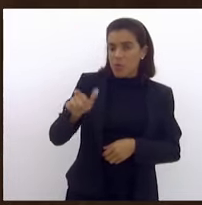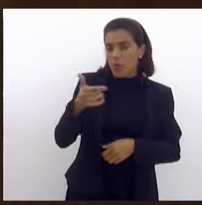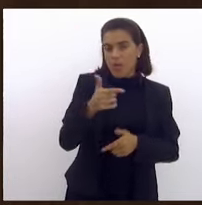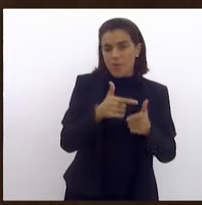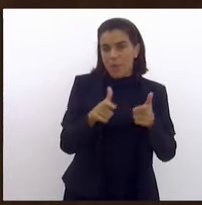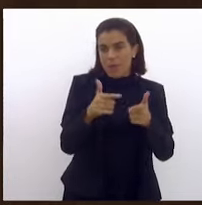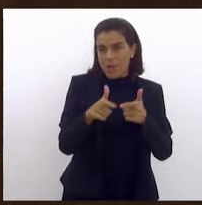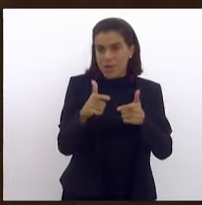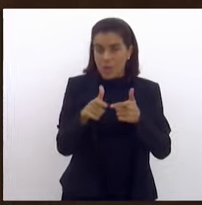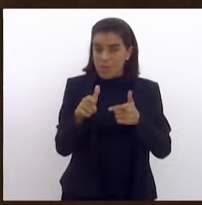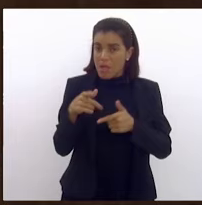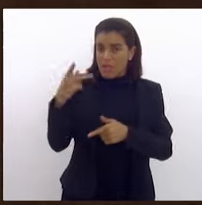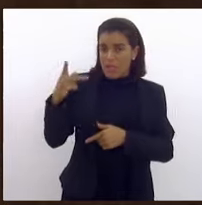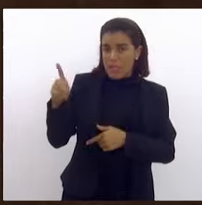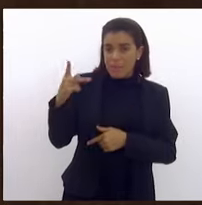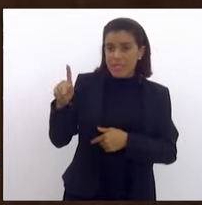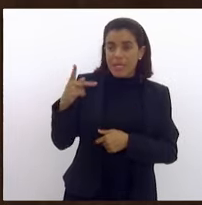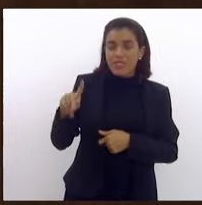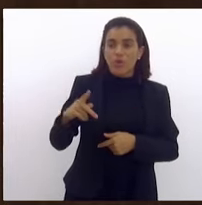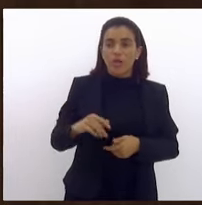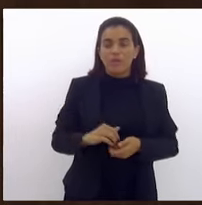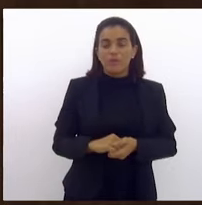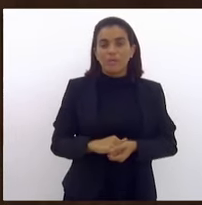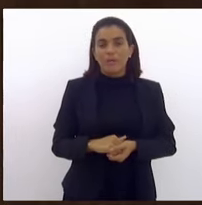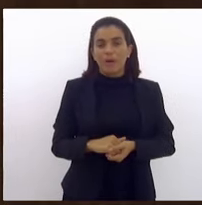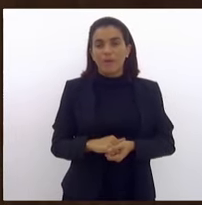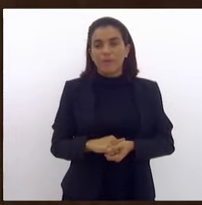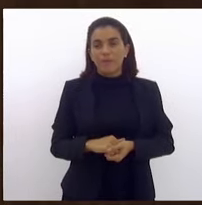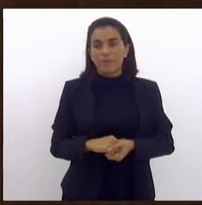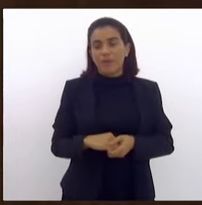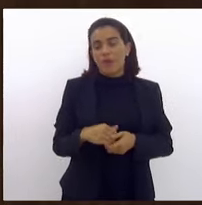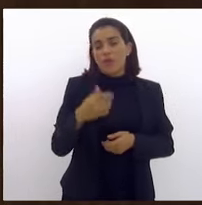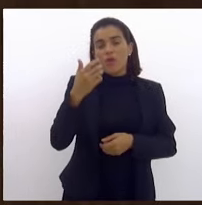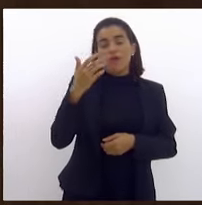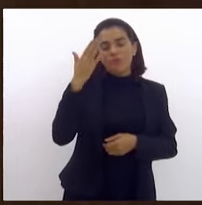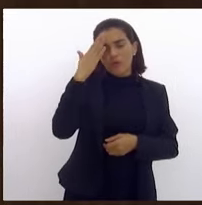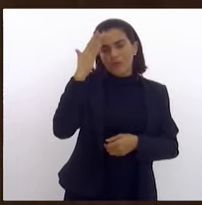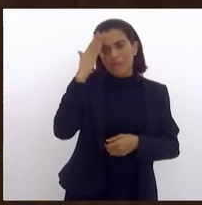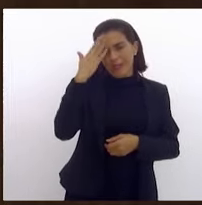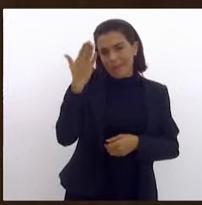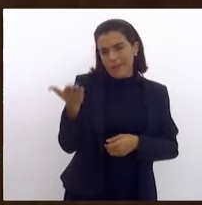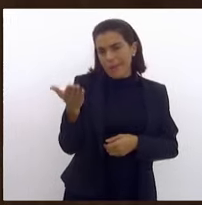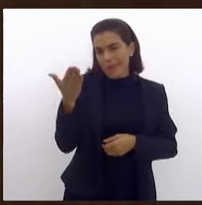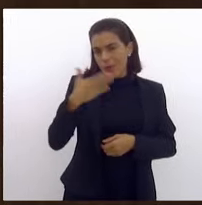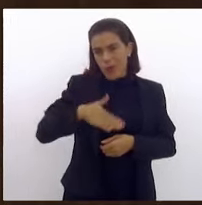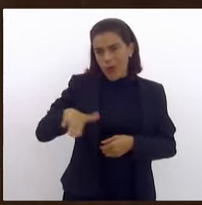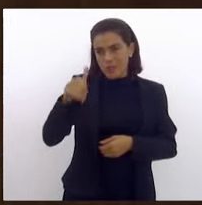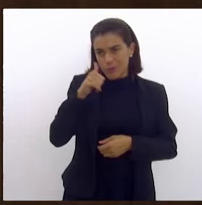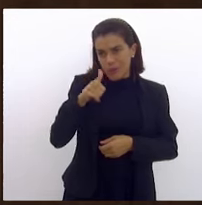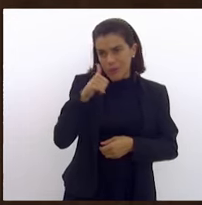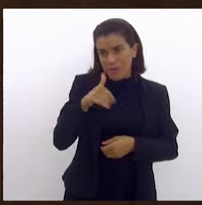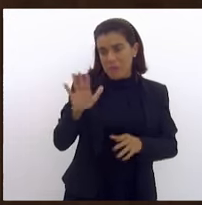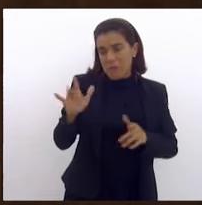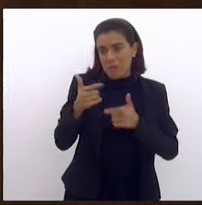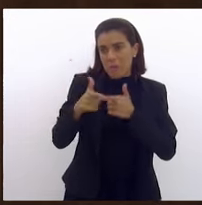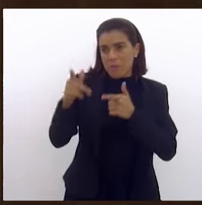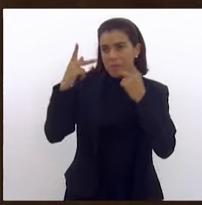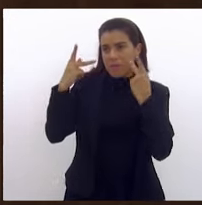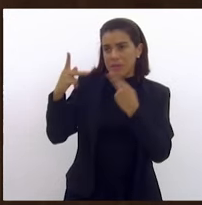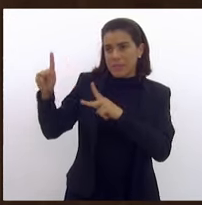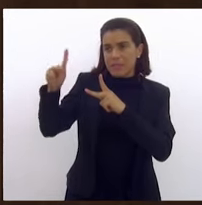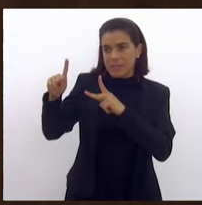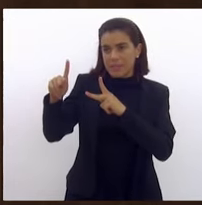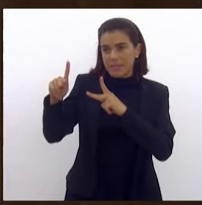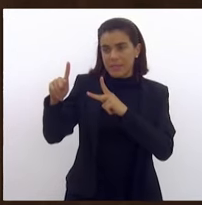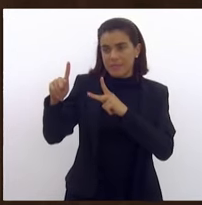né? O problema é dele, ele faz as escolhas dele. Que todo mundo sabe que ele não gosta de mulher, mas isso é um problema dele.